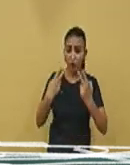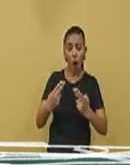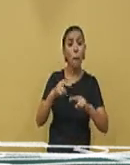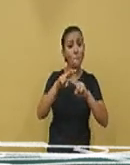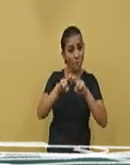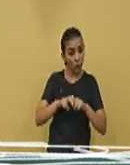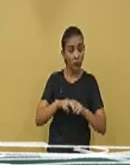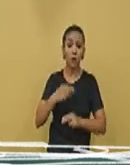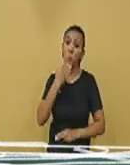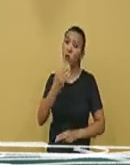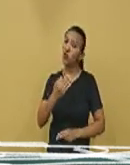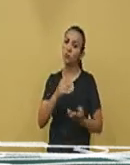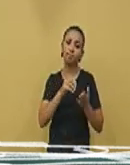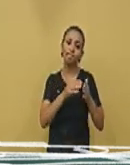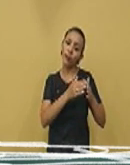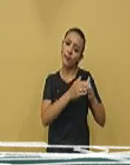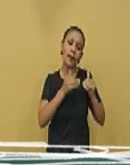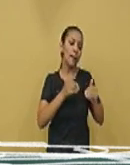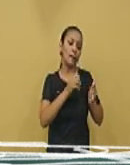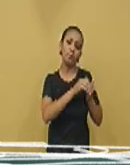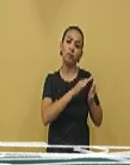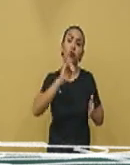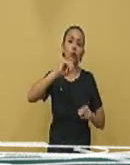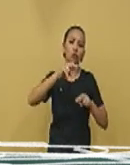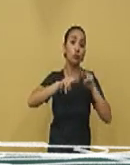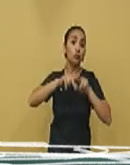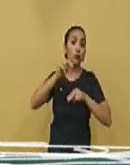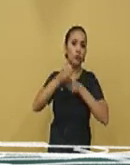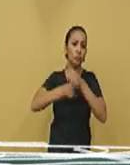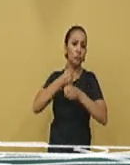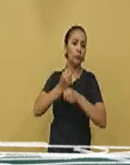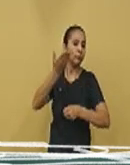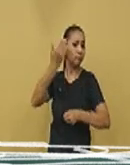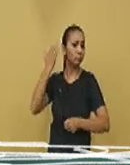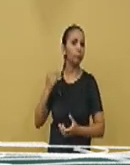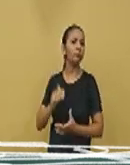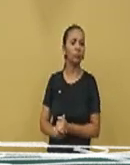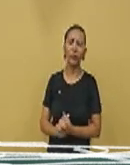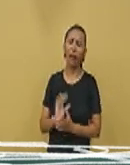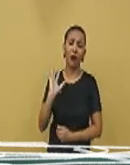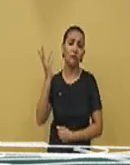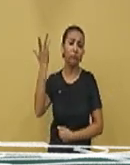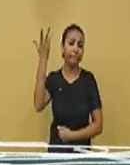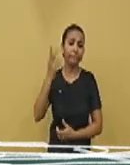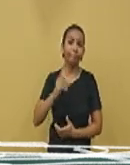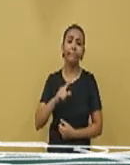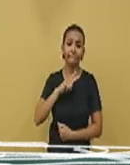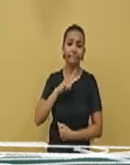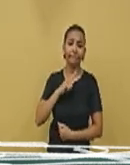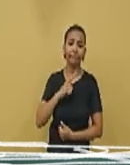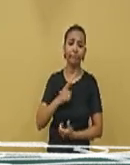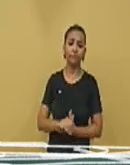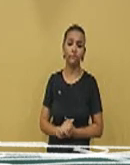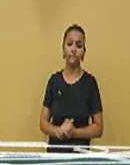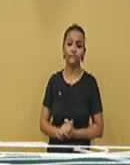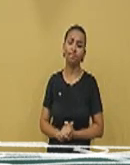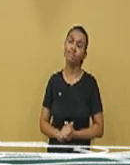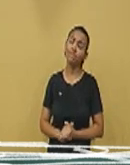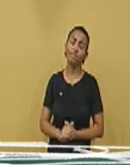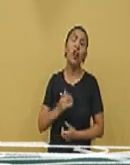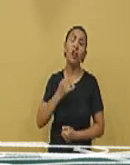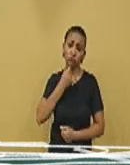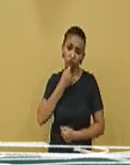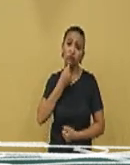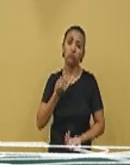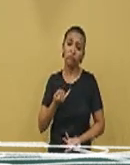pedi para sair. Pedi para sair em julho do ano passado. Né? Então, isso acontece. Né? Infelizmente, essa é uma